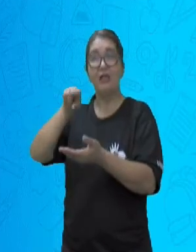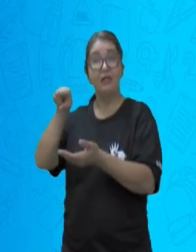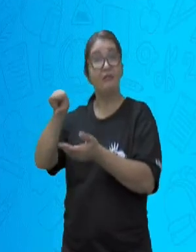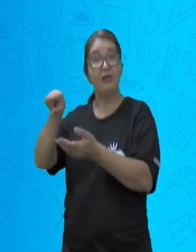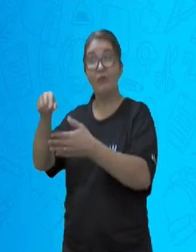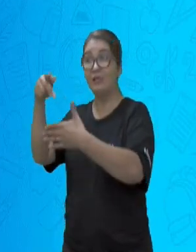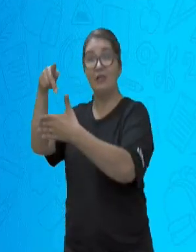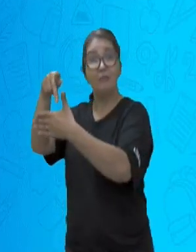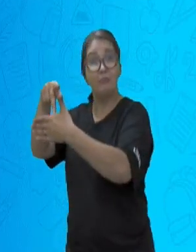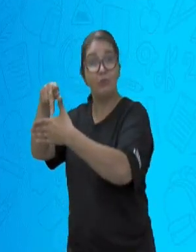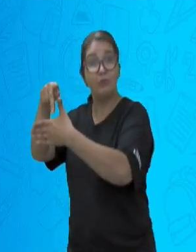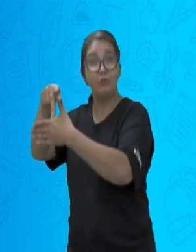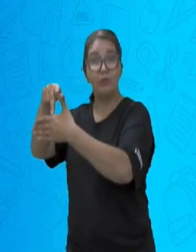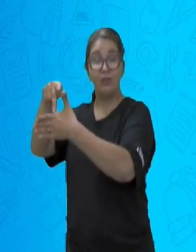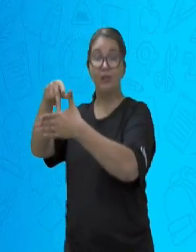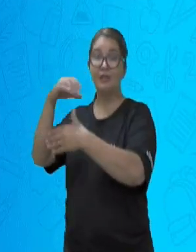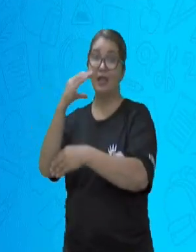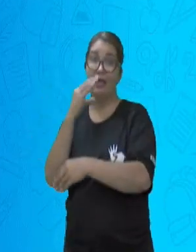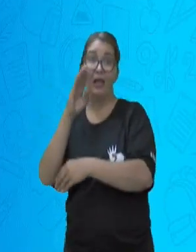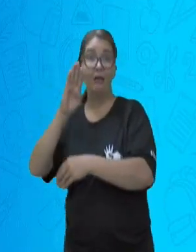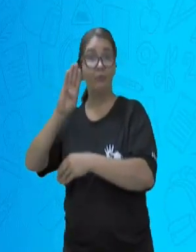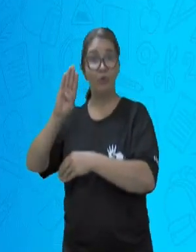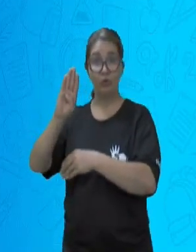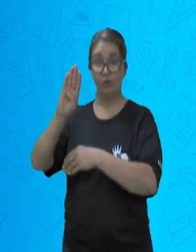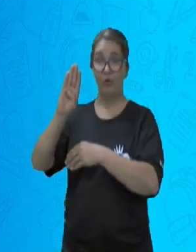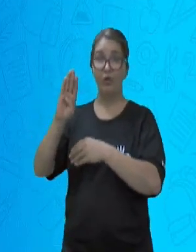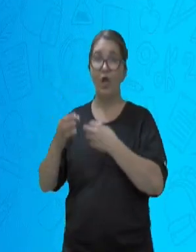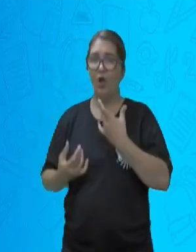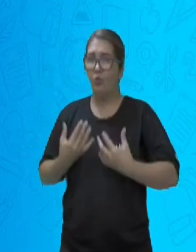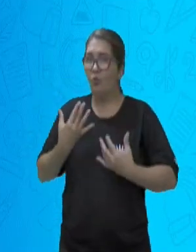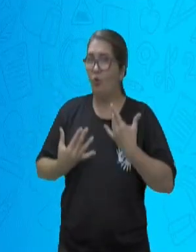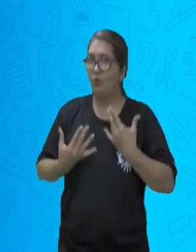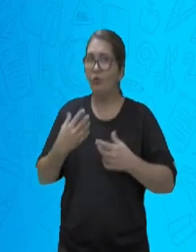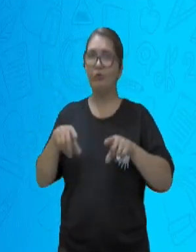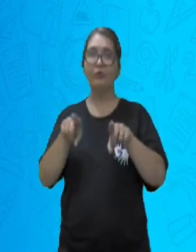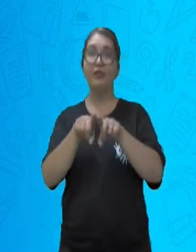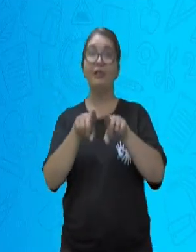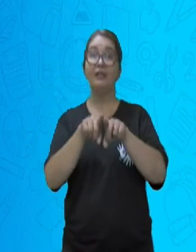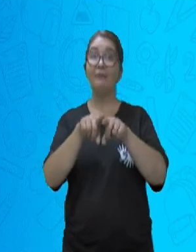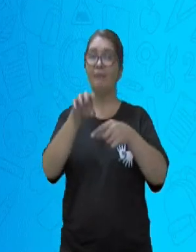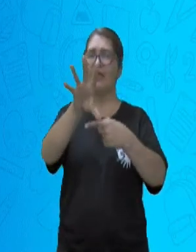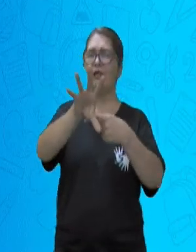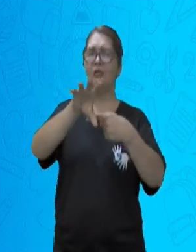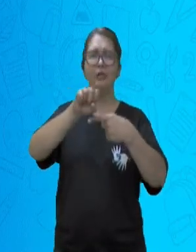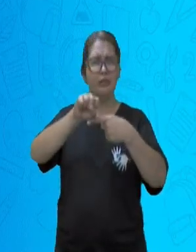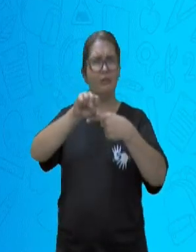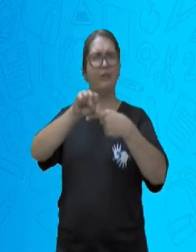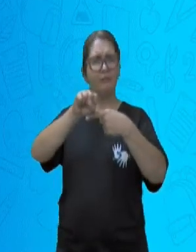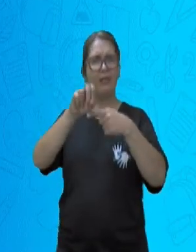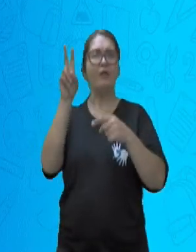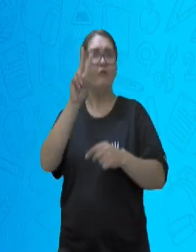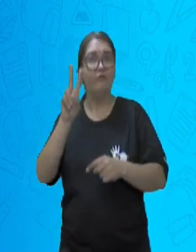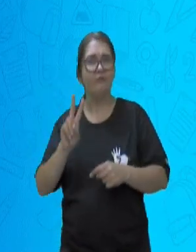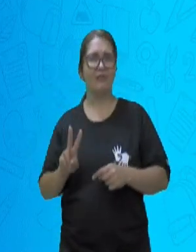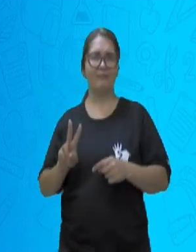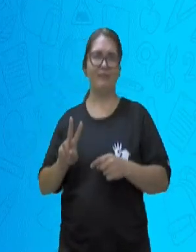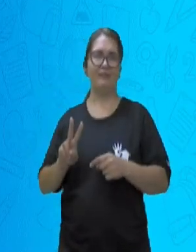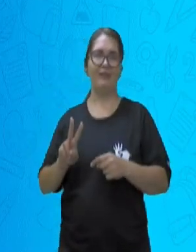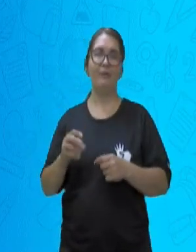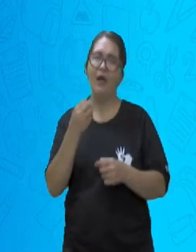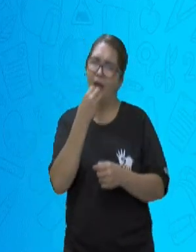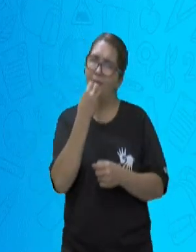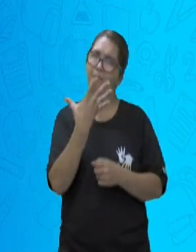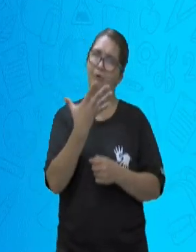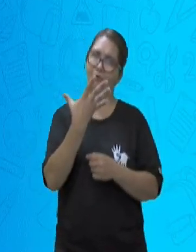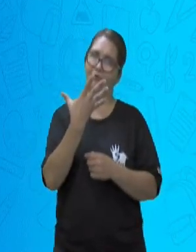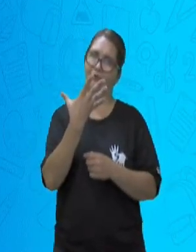proteína, carboidratos, gorduras, vitaminas e minerais. Então, eles são muito ricos. Por isso, recomenda-se